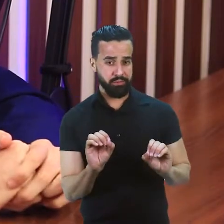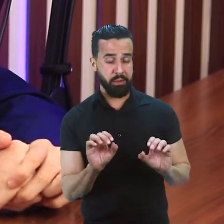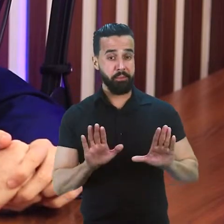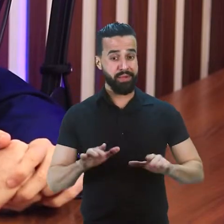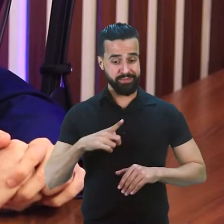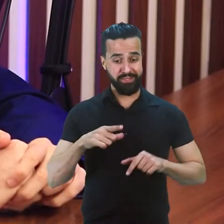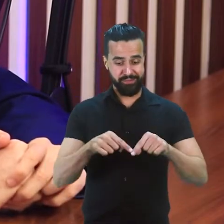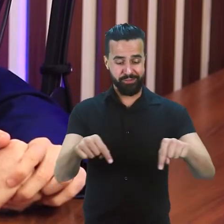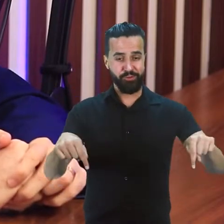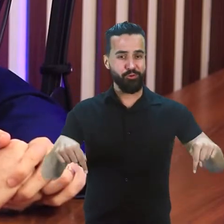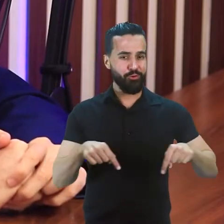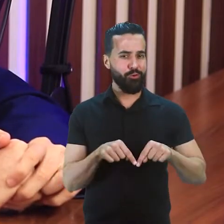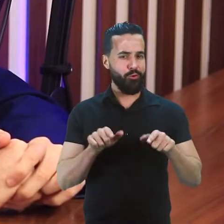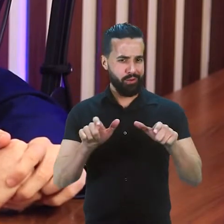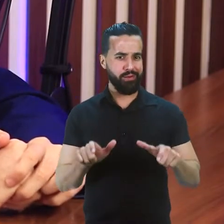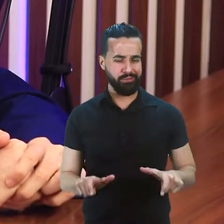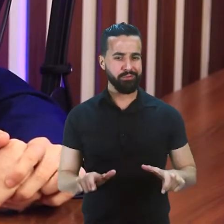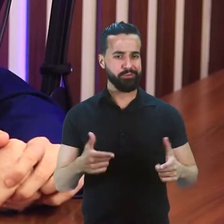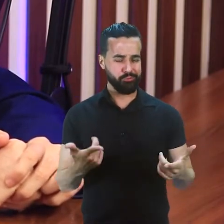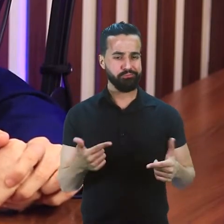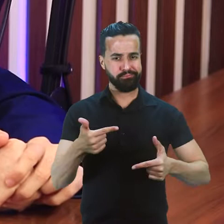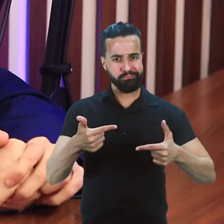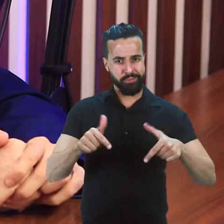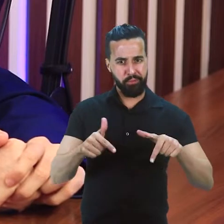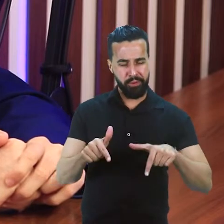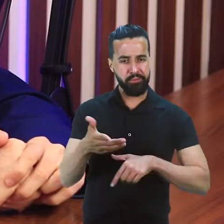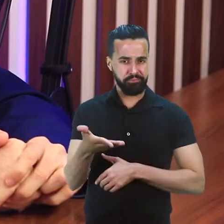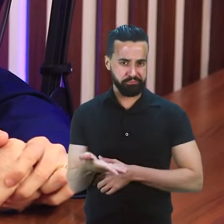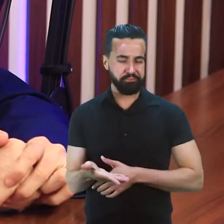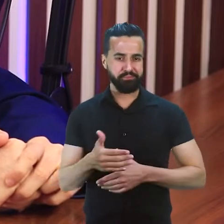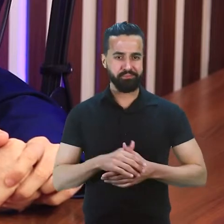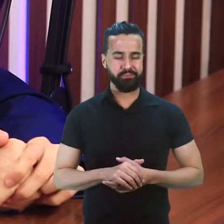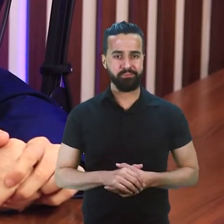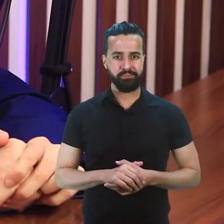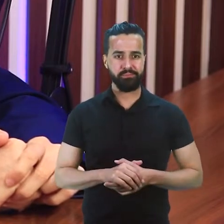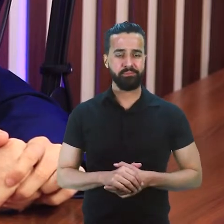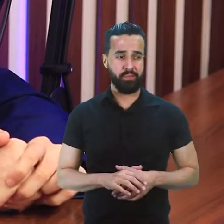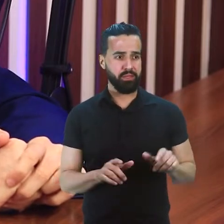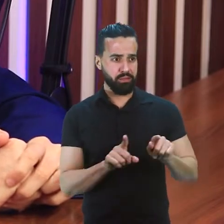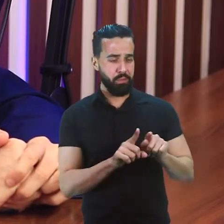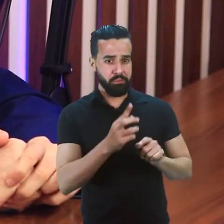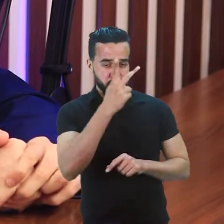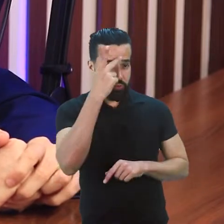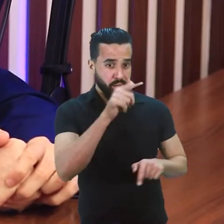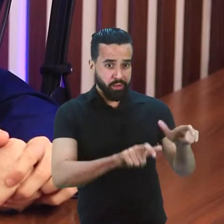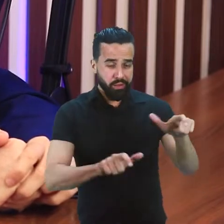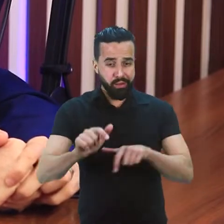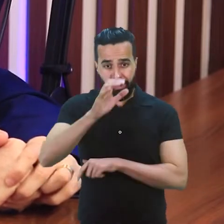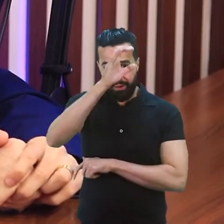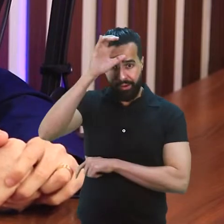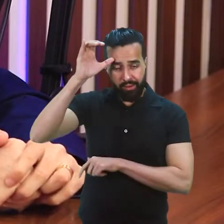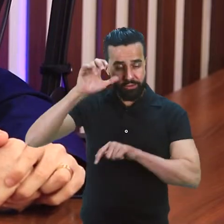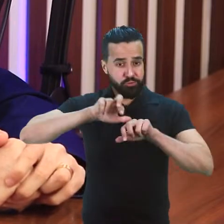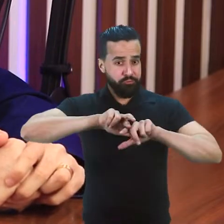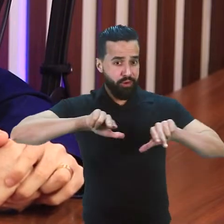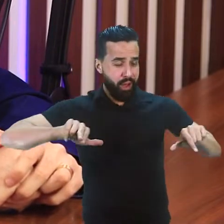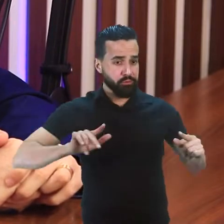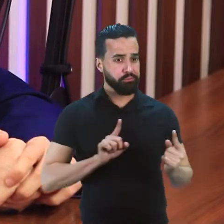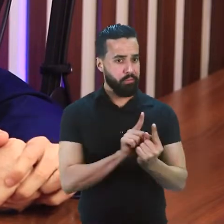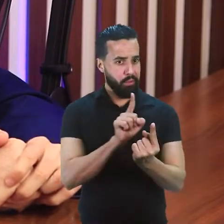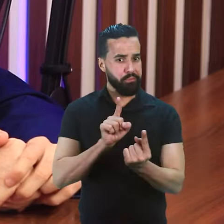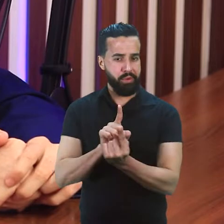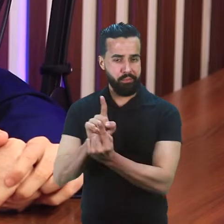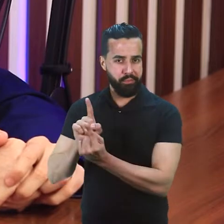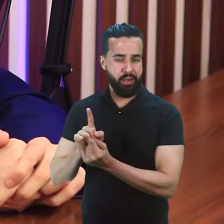né? Me deram o escritório. Né? Me deram o escritório. E uma clientela. e uma clientela, né? Aham. E aí eu fiquei